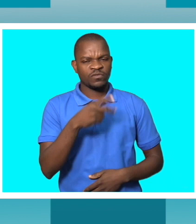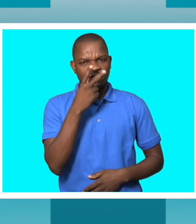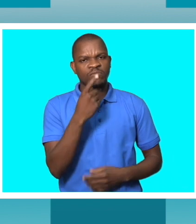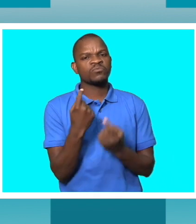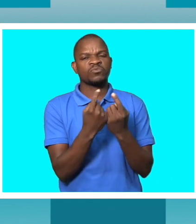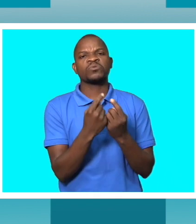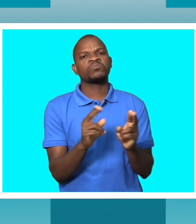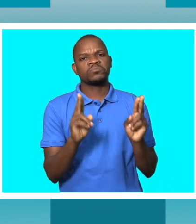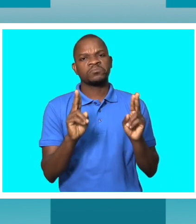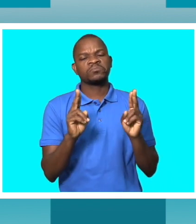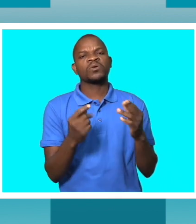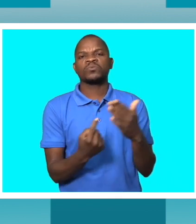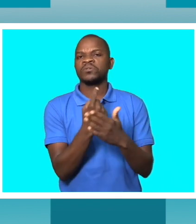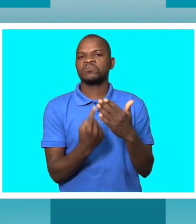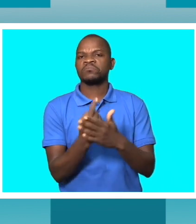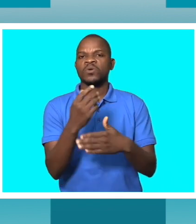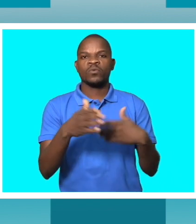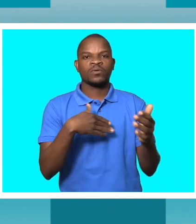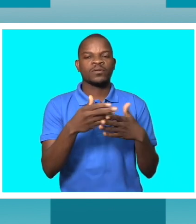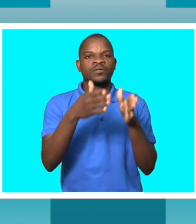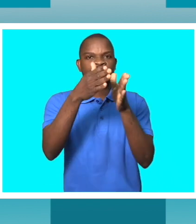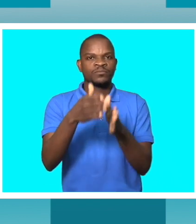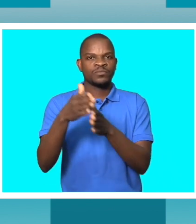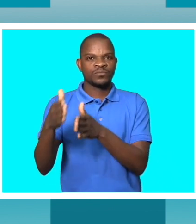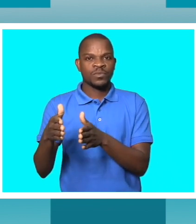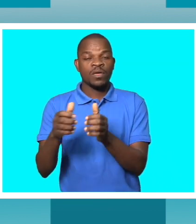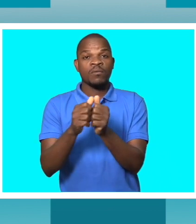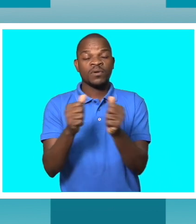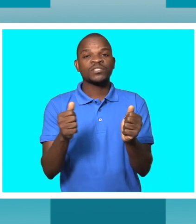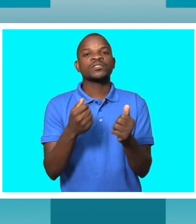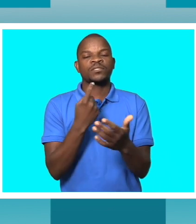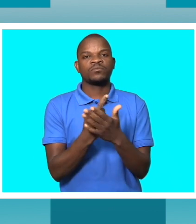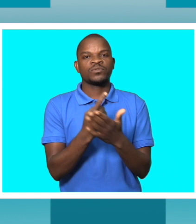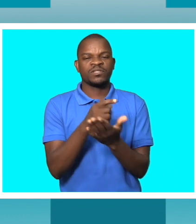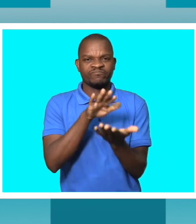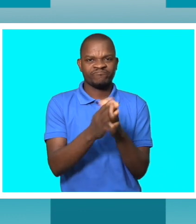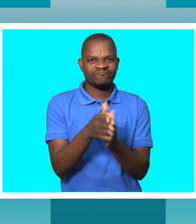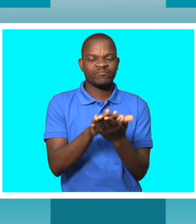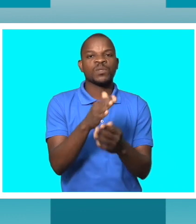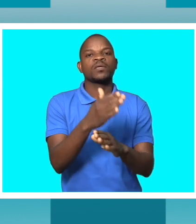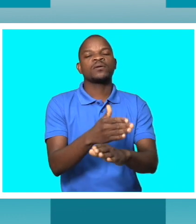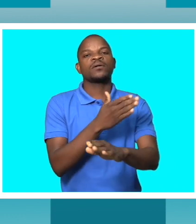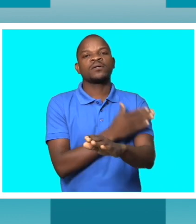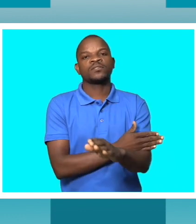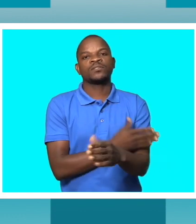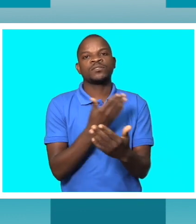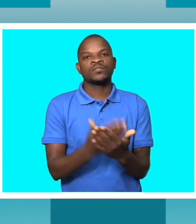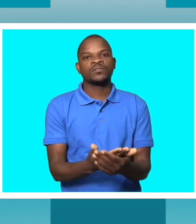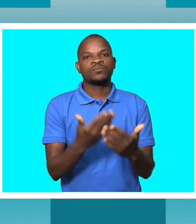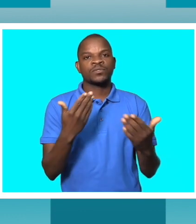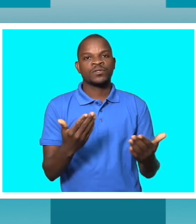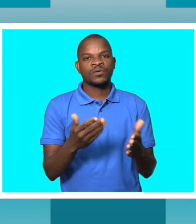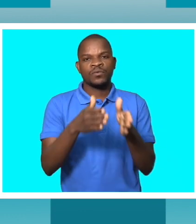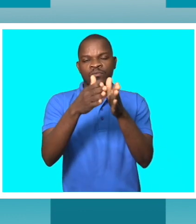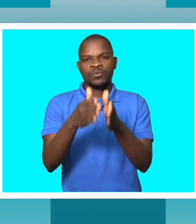que seja encarada como uma situação concreta que acontece a qualquer um. E, para que isso aconteça, é preciso que se criem condições concretas para que as